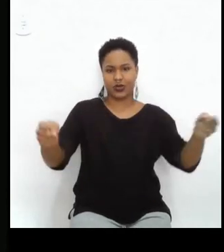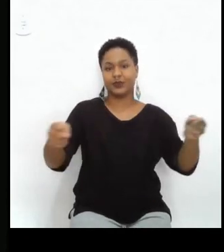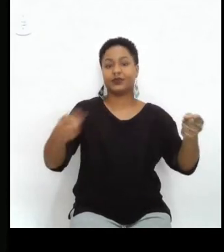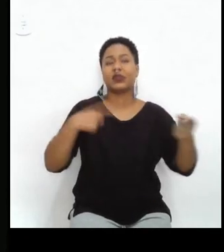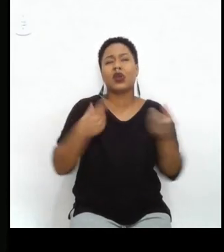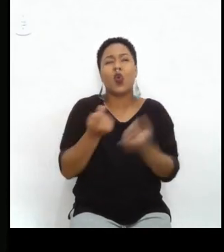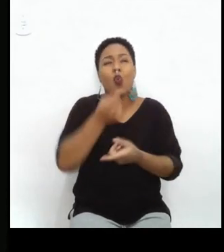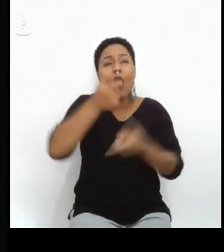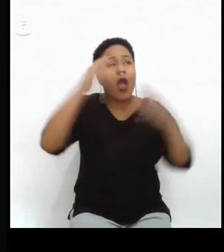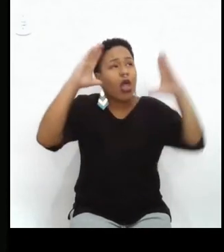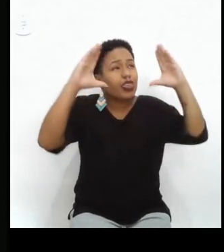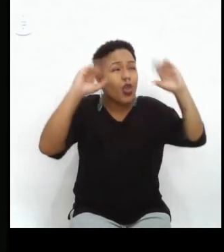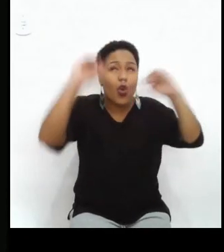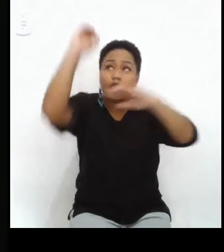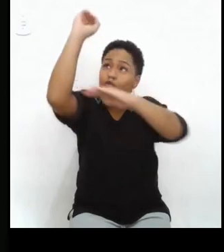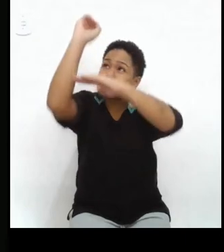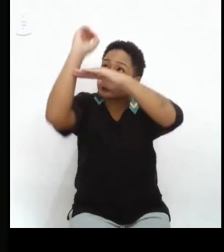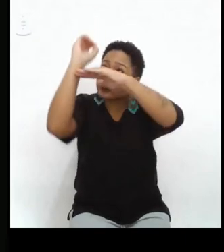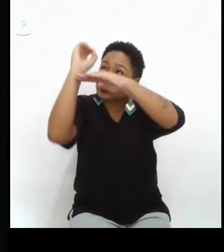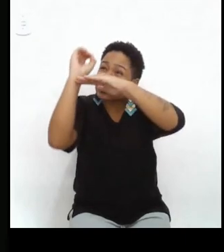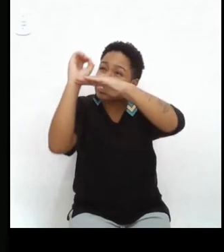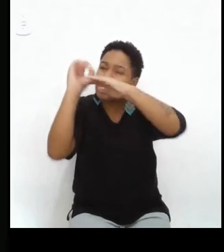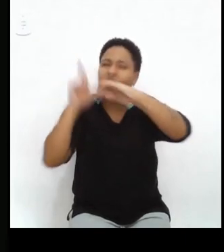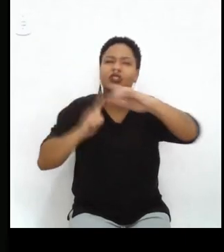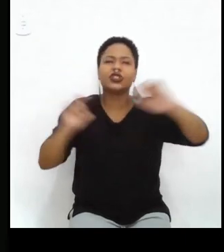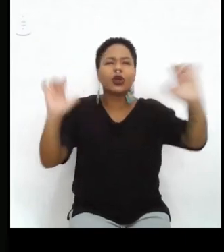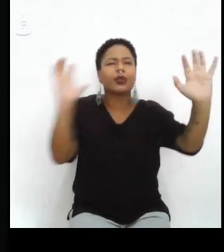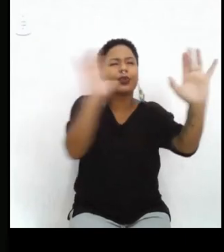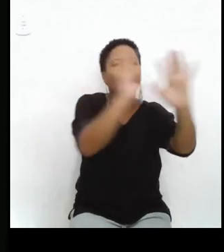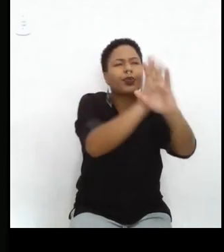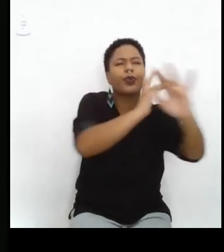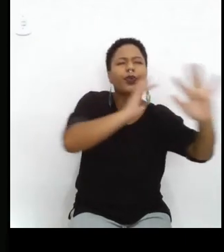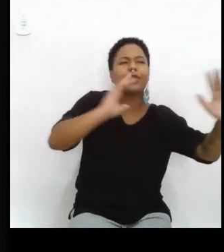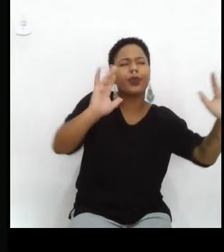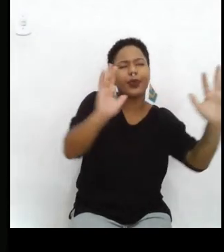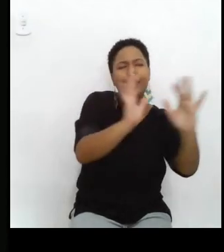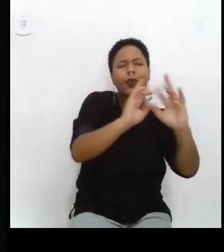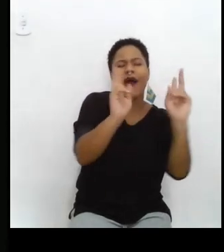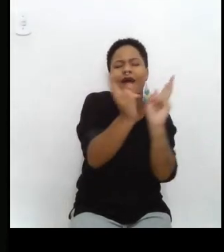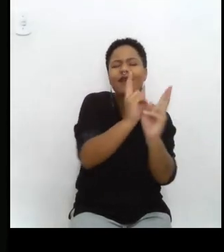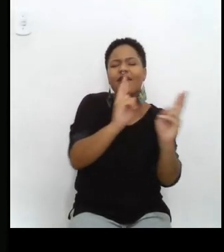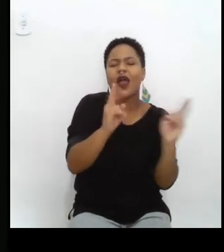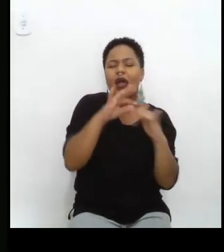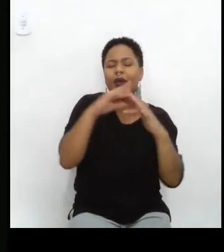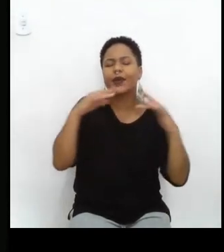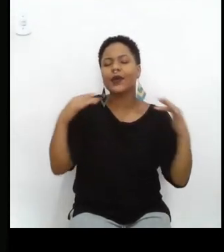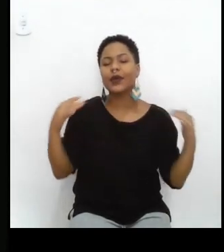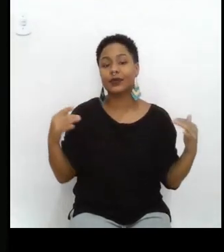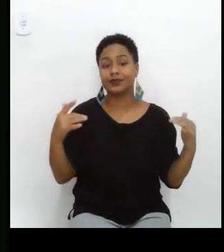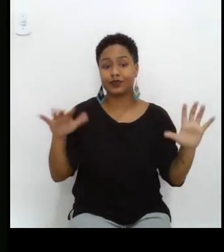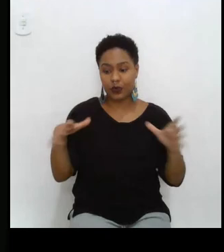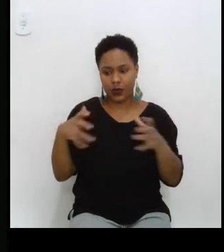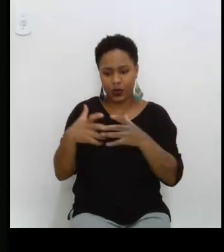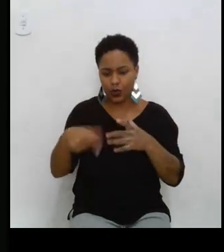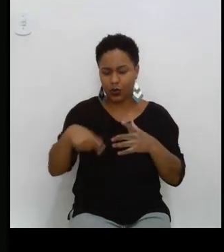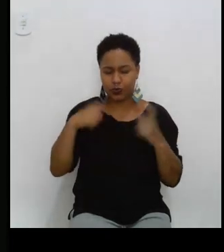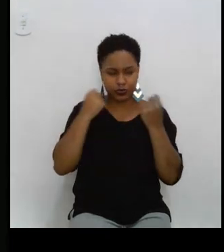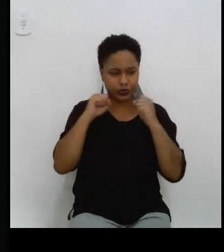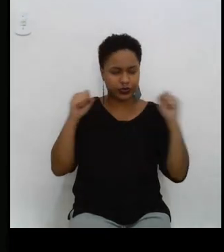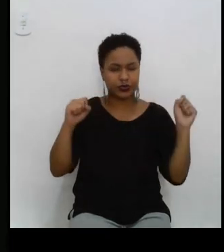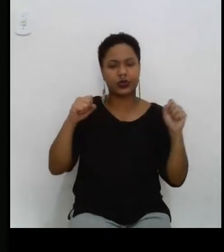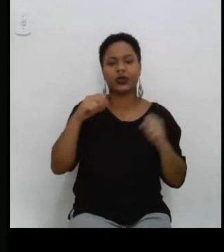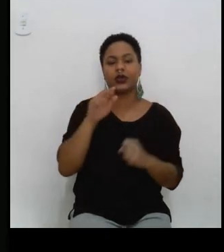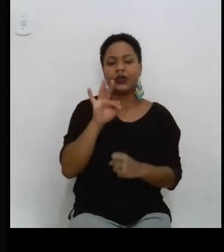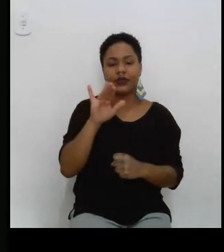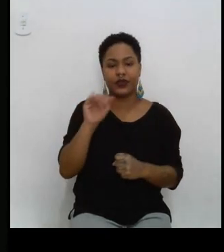estava quase se pondo uma brisa fresca gelada soprava pequeno grupo pesadelo FIFA enxacal não